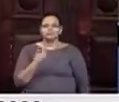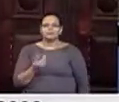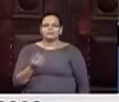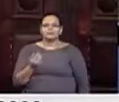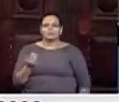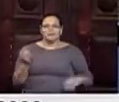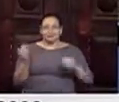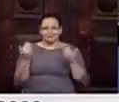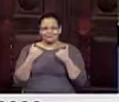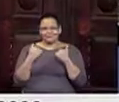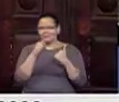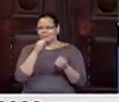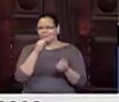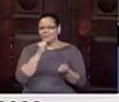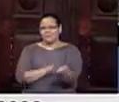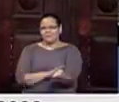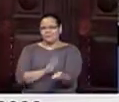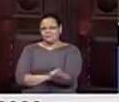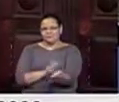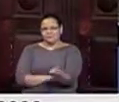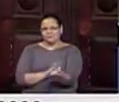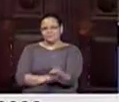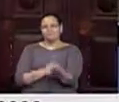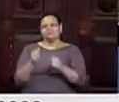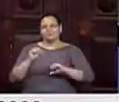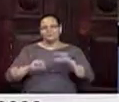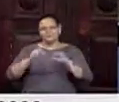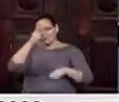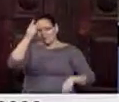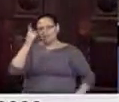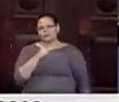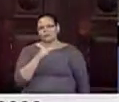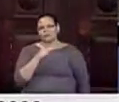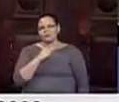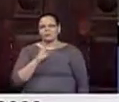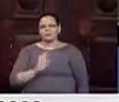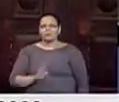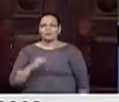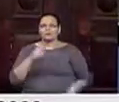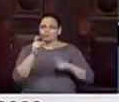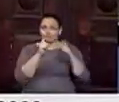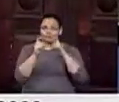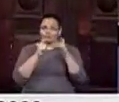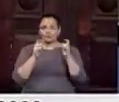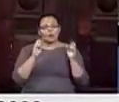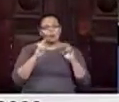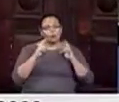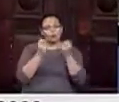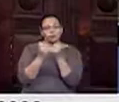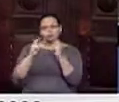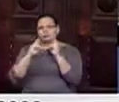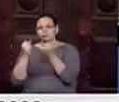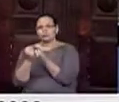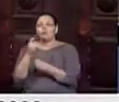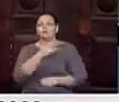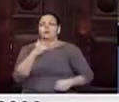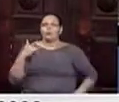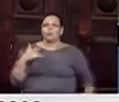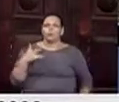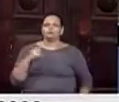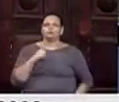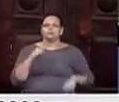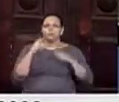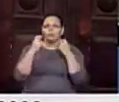dependência química e física que essas pessoas têm mas esse ponto vai ser discutido nas comissões a uma comissão de saúde a uma